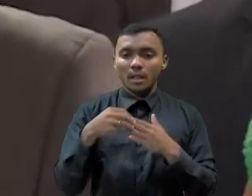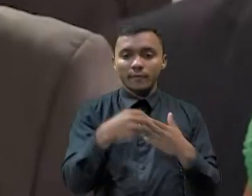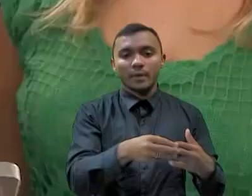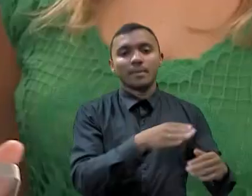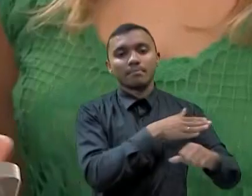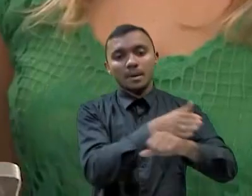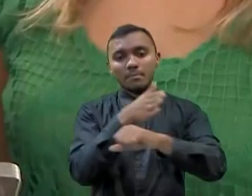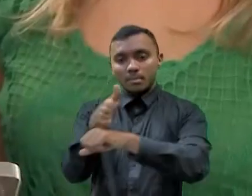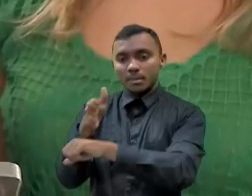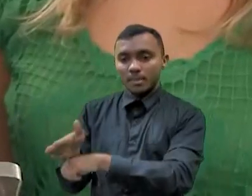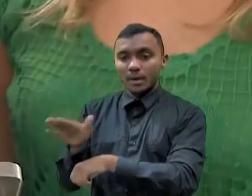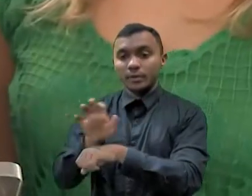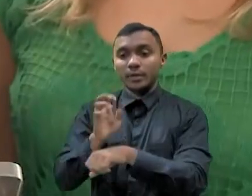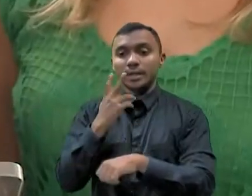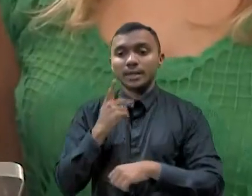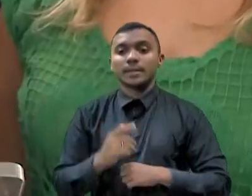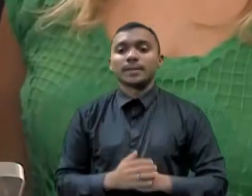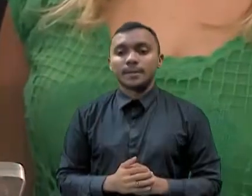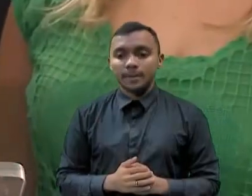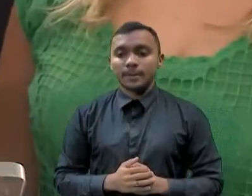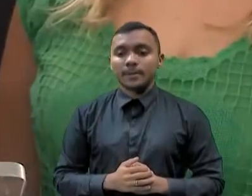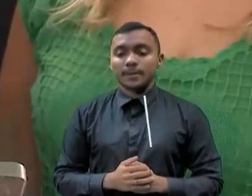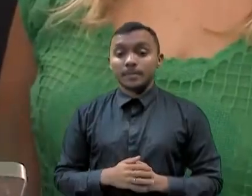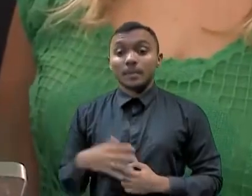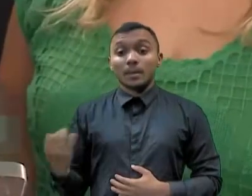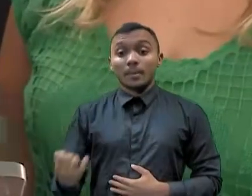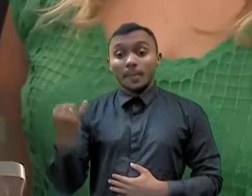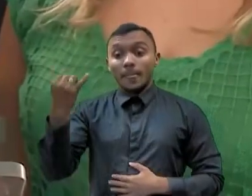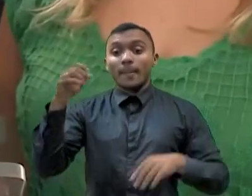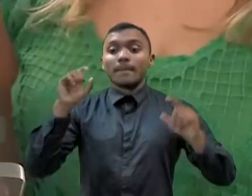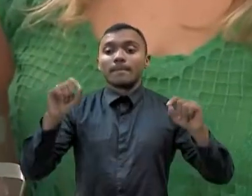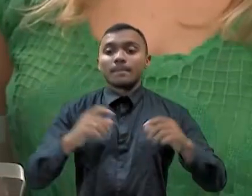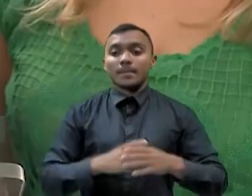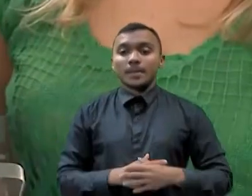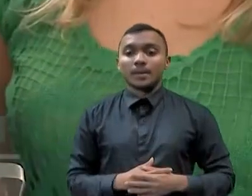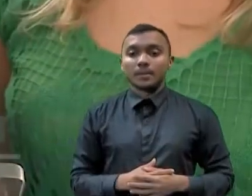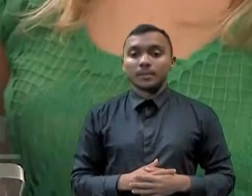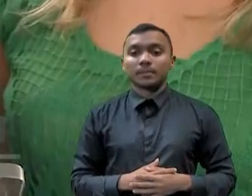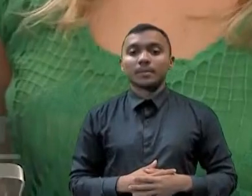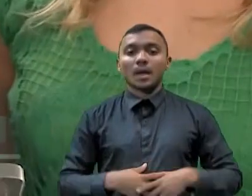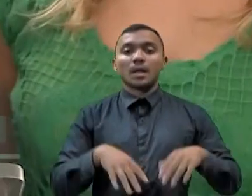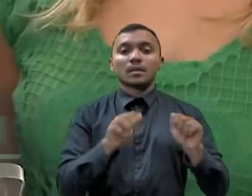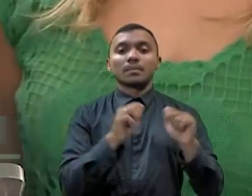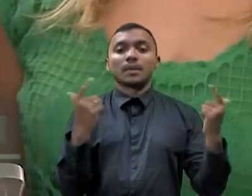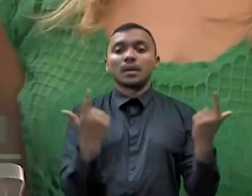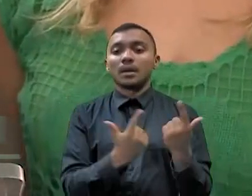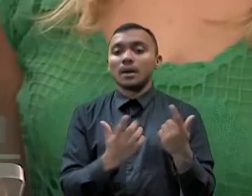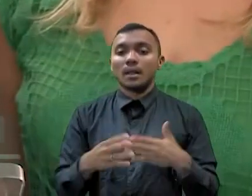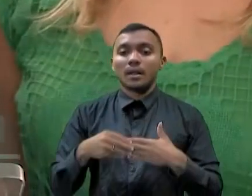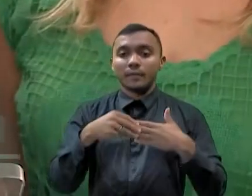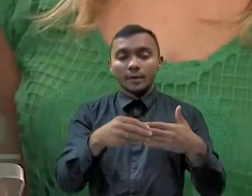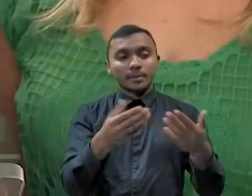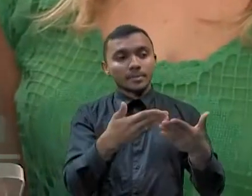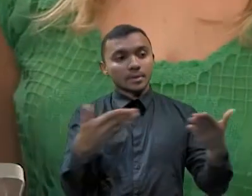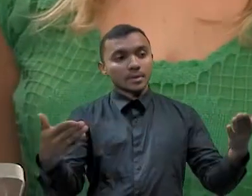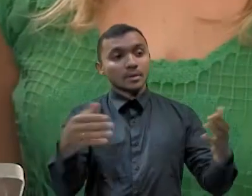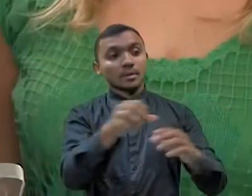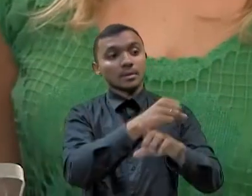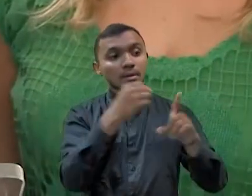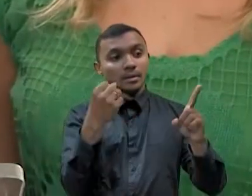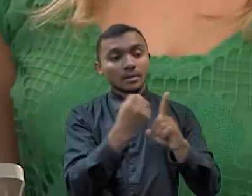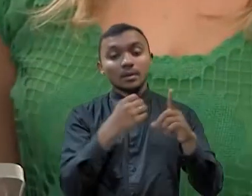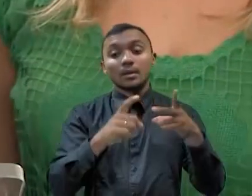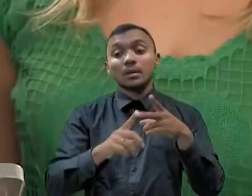do estado. A importância que nós temos de estar levando o parlamento à sociedade. A sociedade, a população, podendo